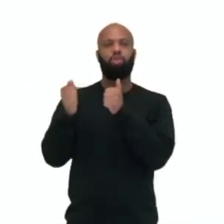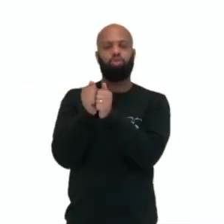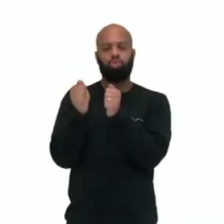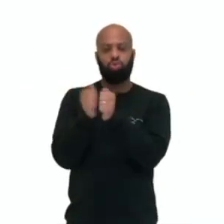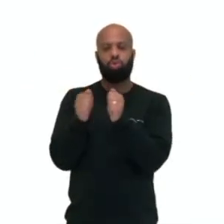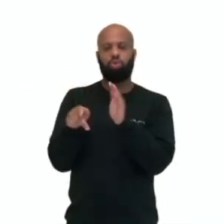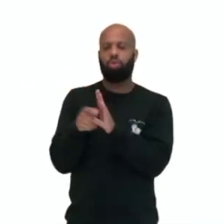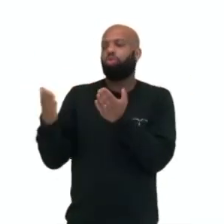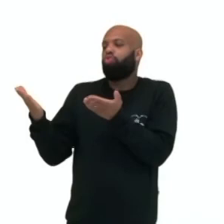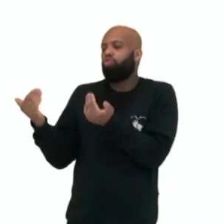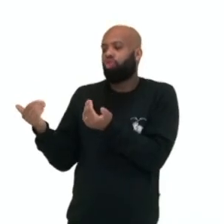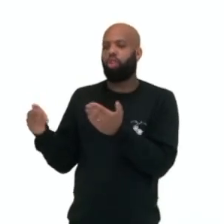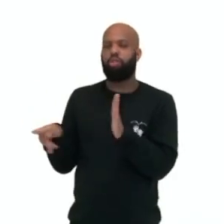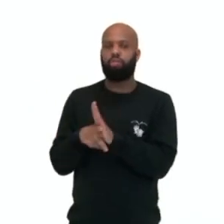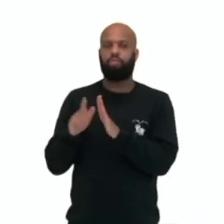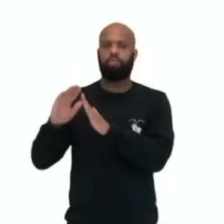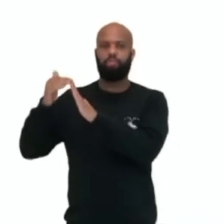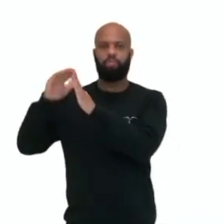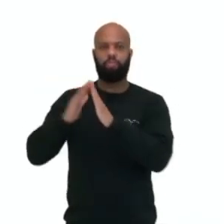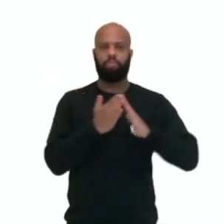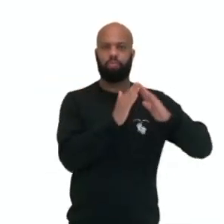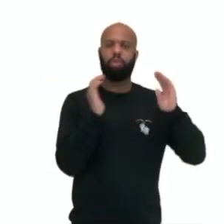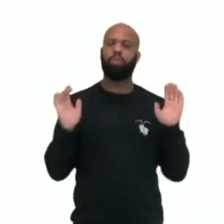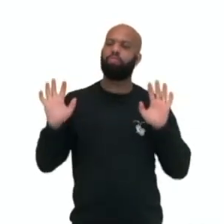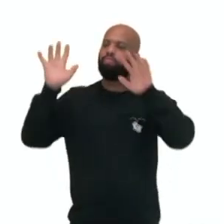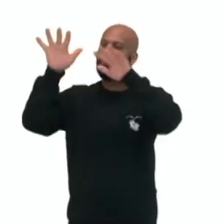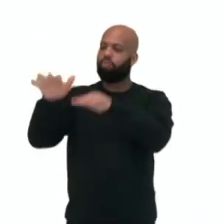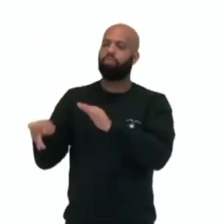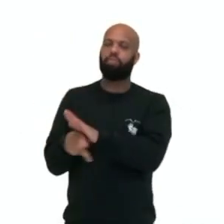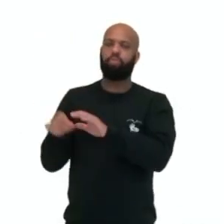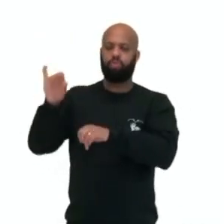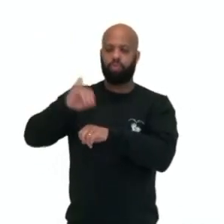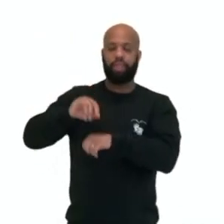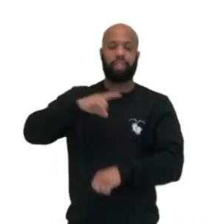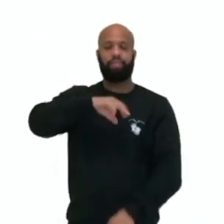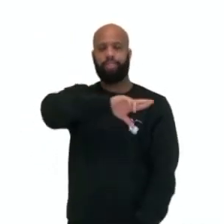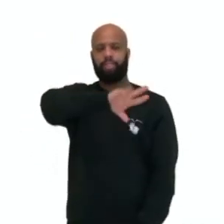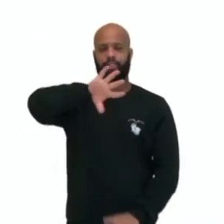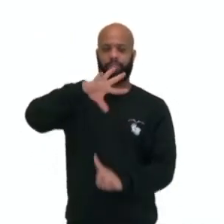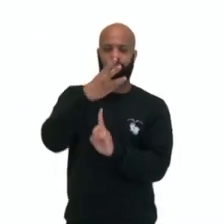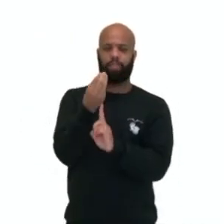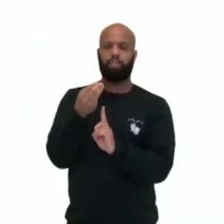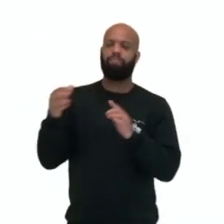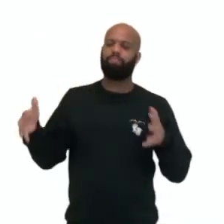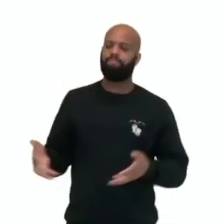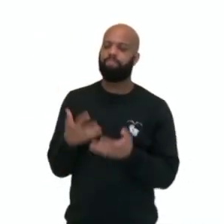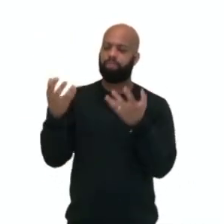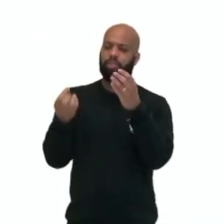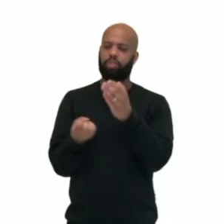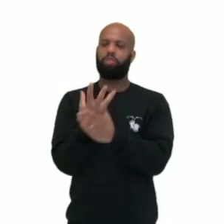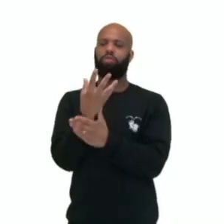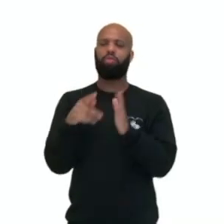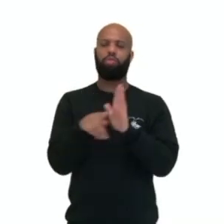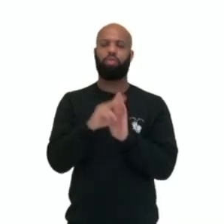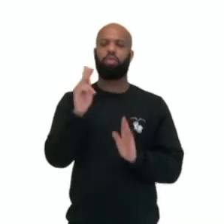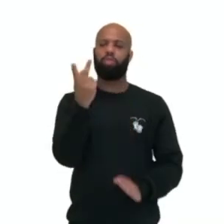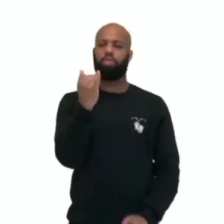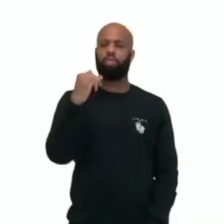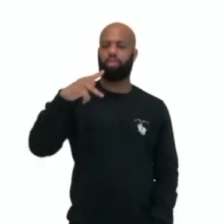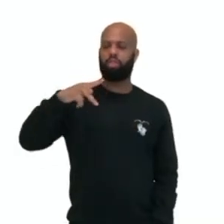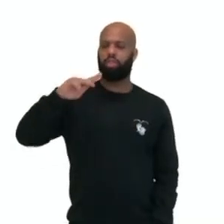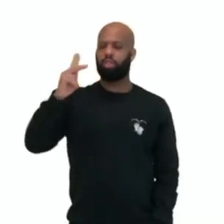da cidade. Vários artistas ajudaram a formar o movimento musical hip hop brasileiro, entre os